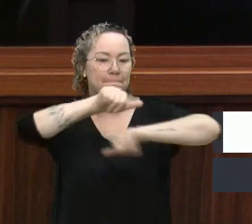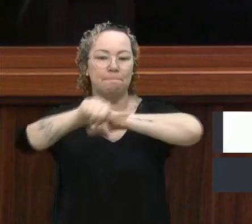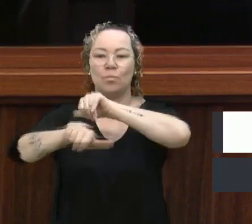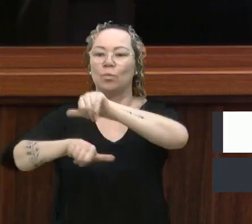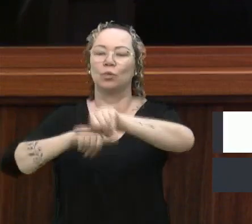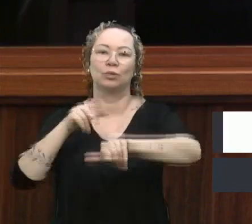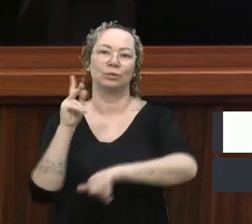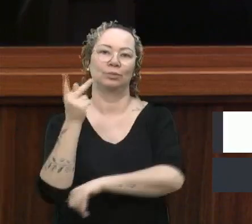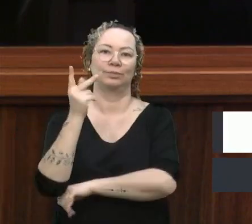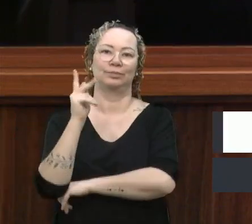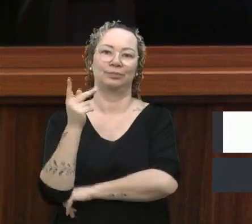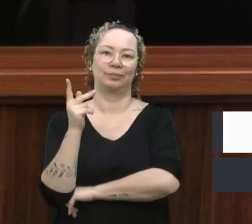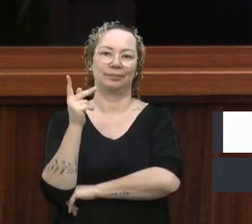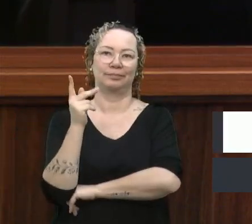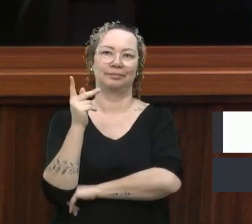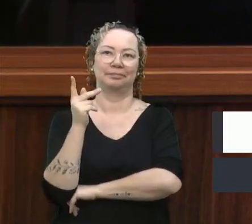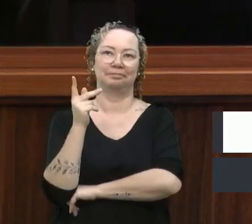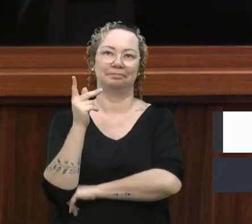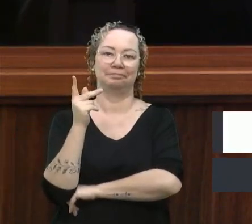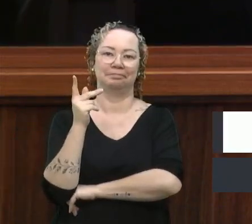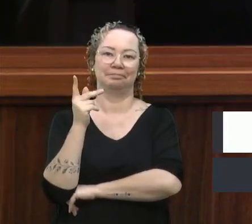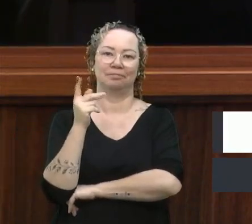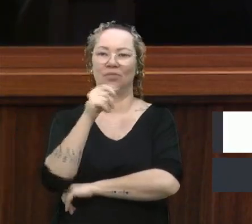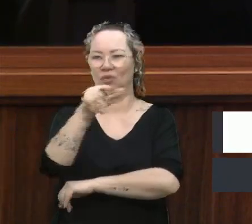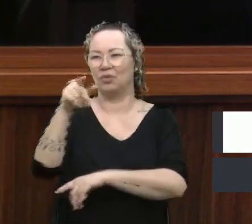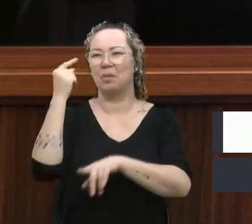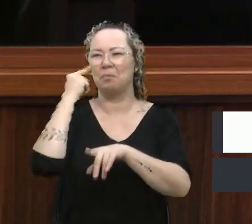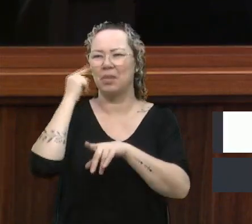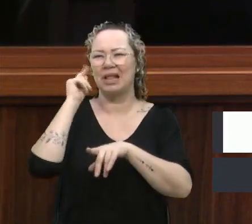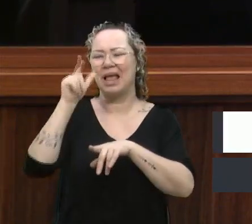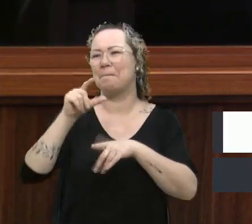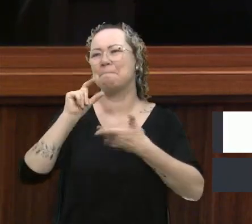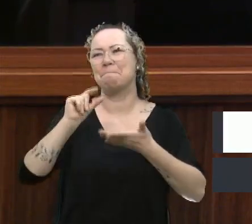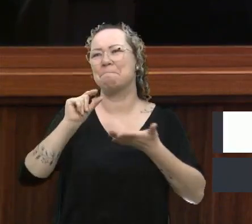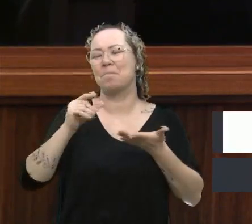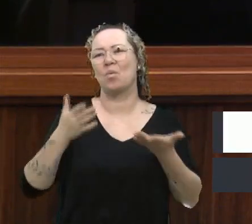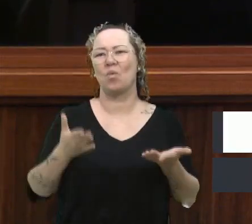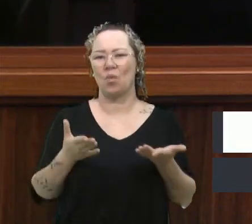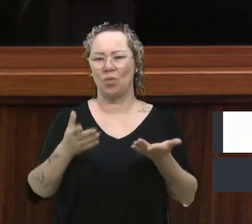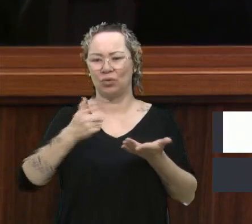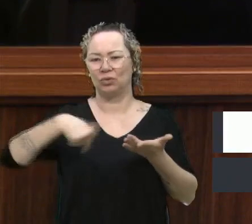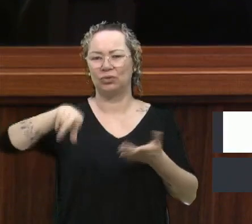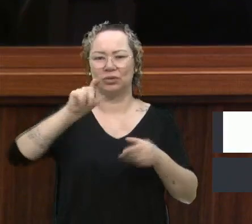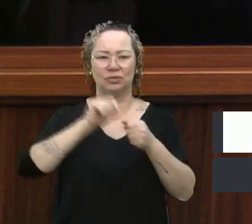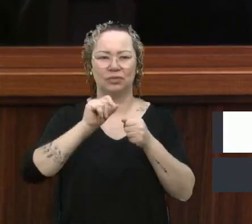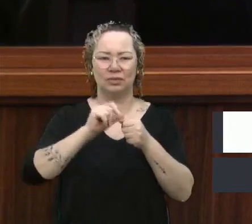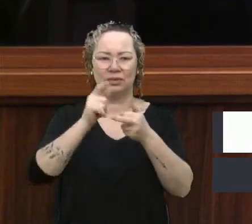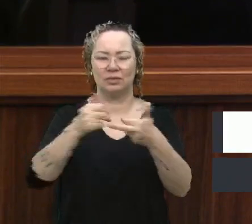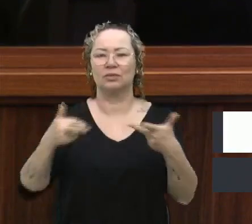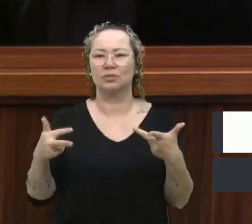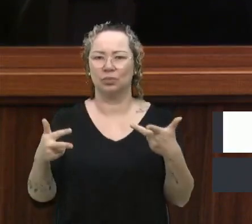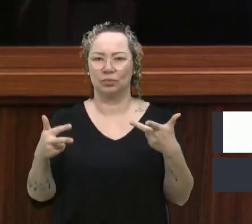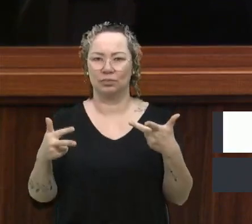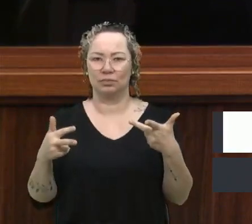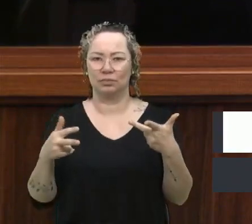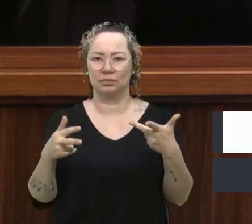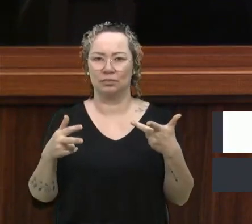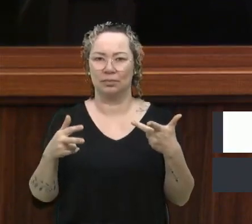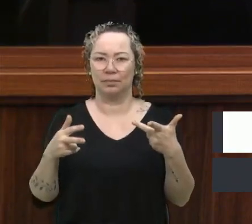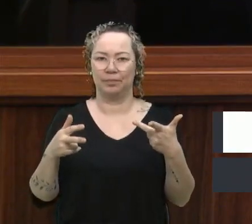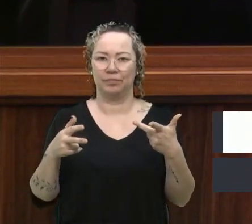história. E pode parecer pequeno a gente estar fazendo isso apenas dentro do